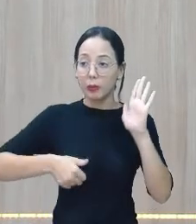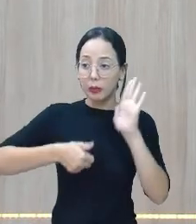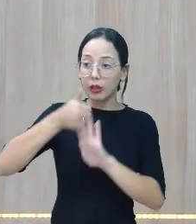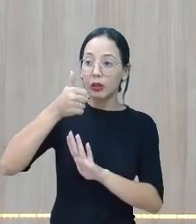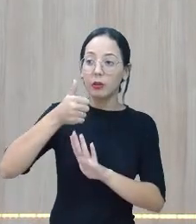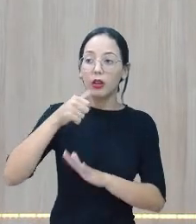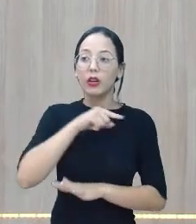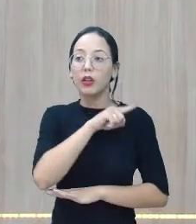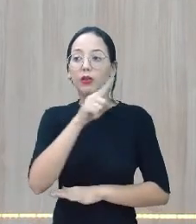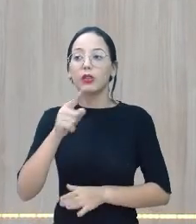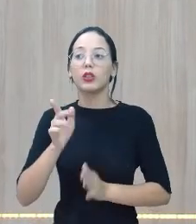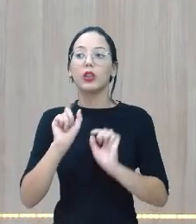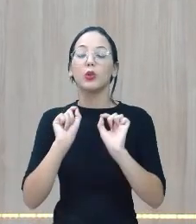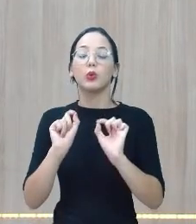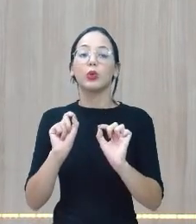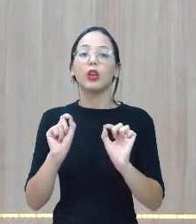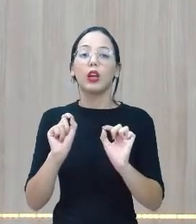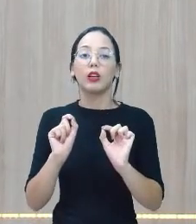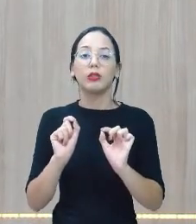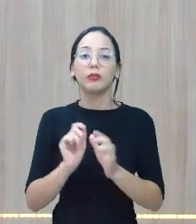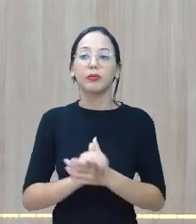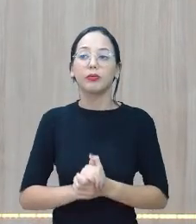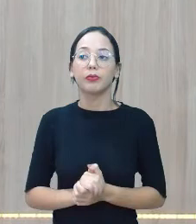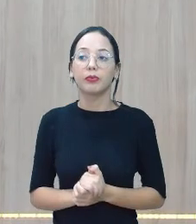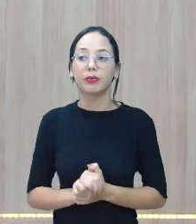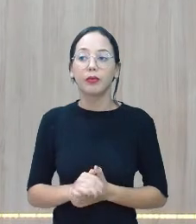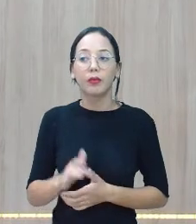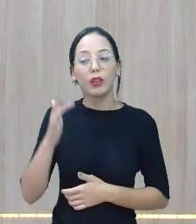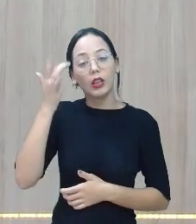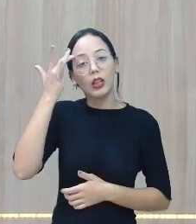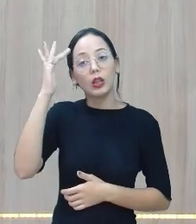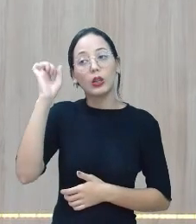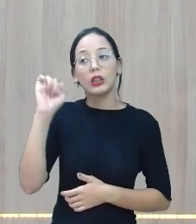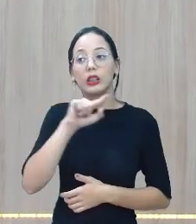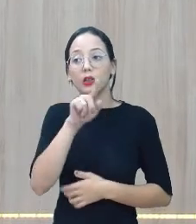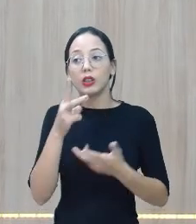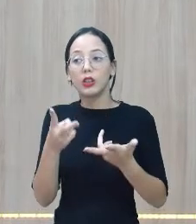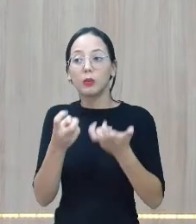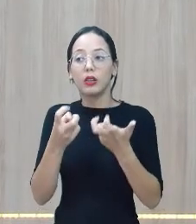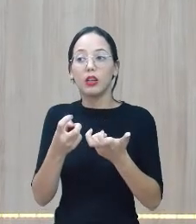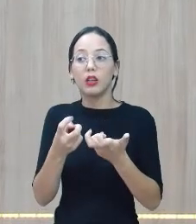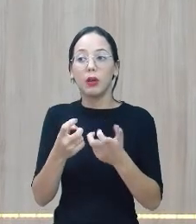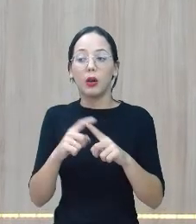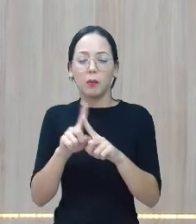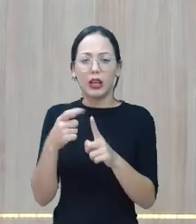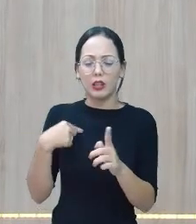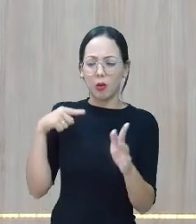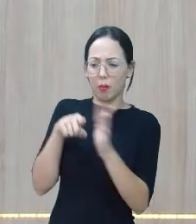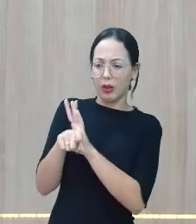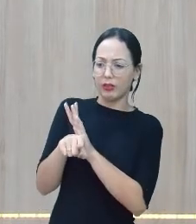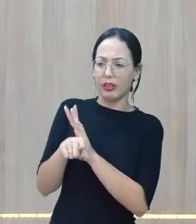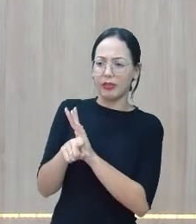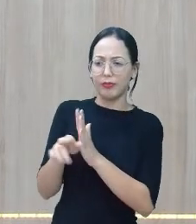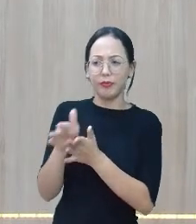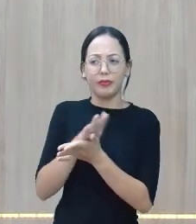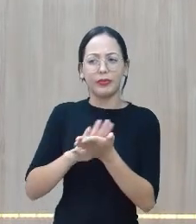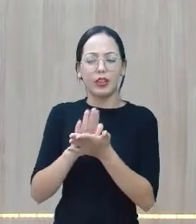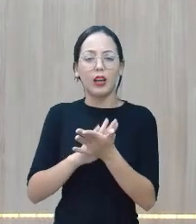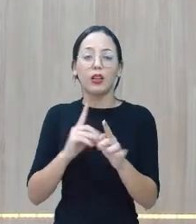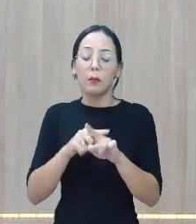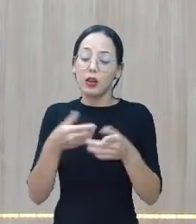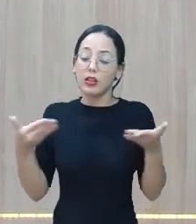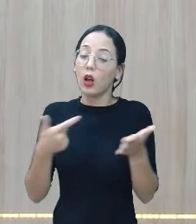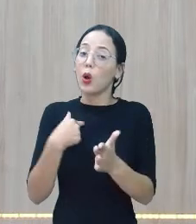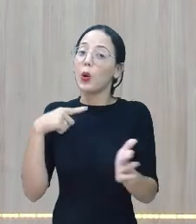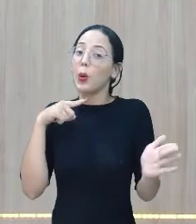vez e vocês, não sei se vocês perceberam, eu não fiz a pergunta. E aí, agora